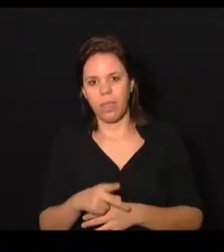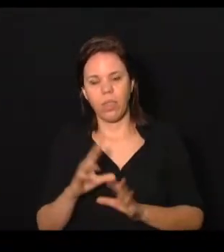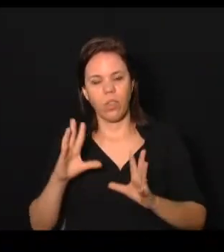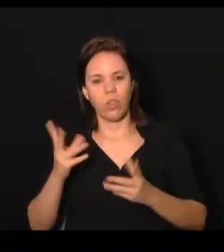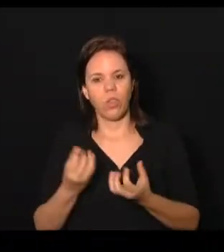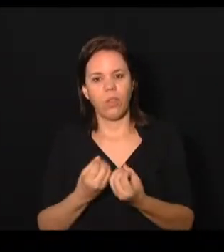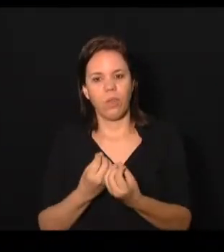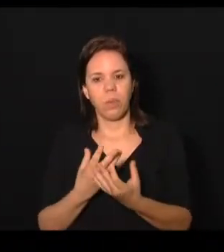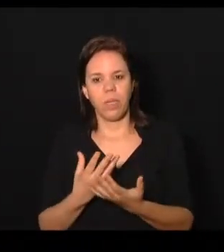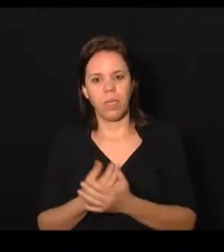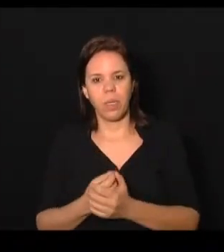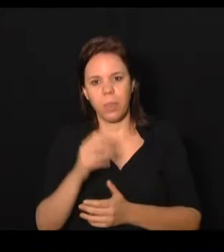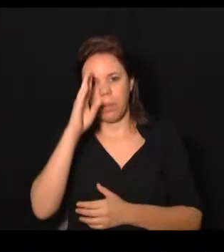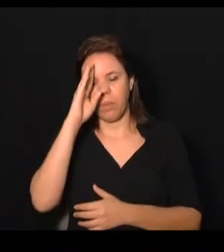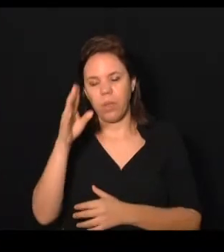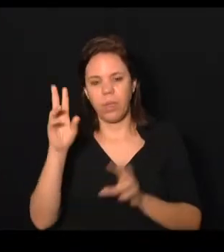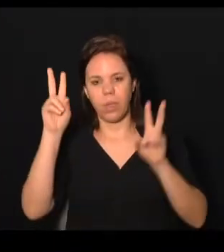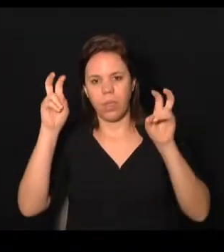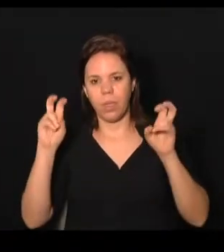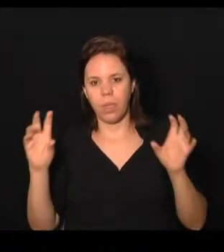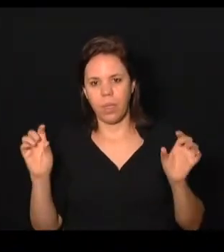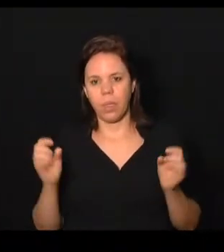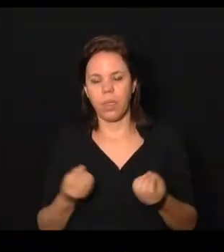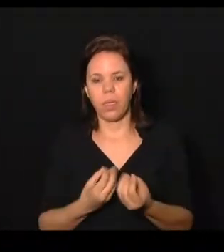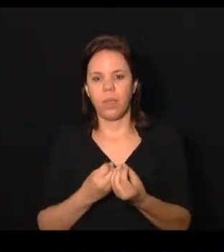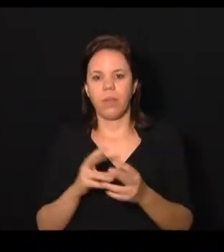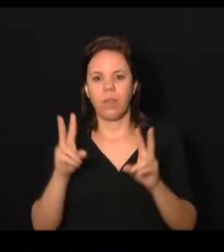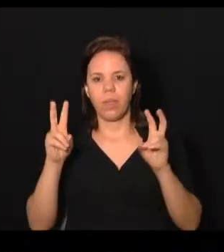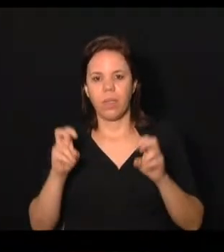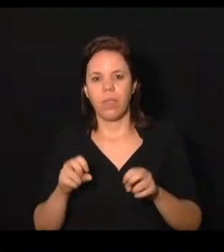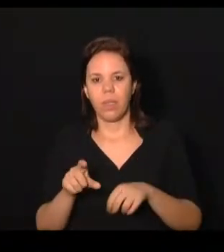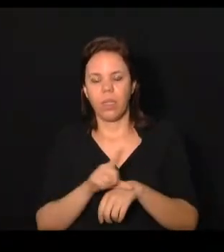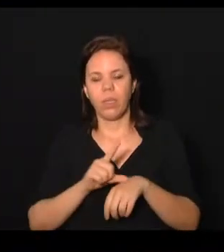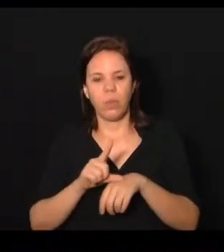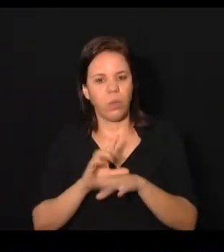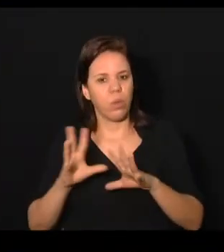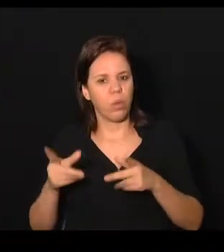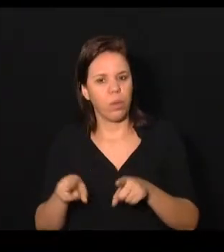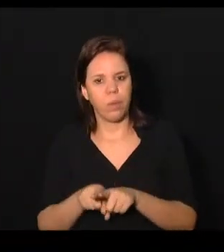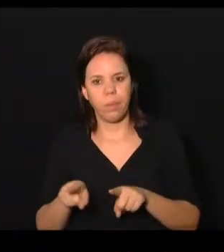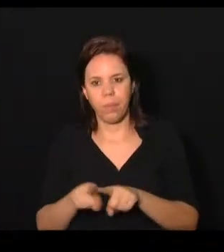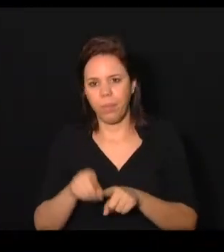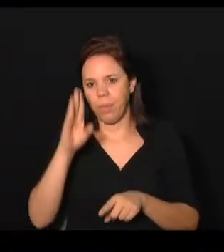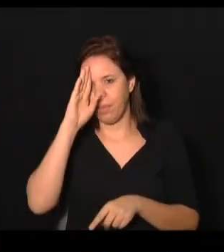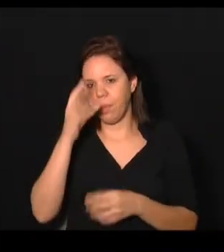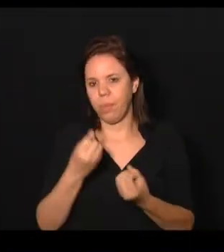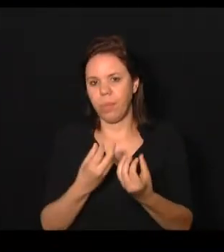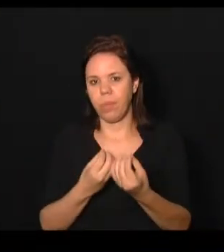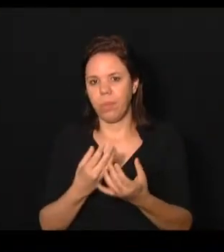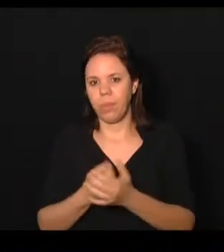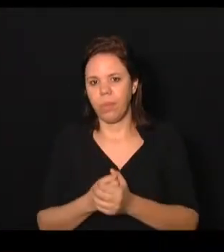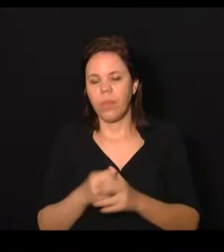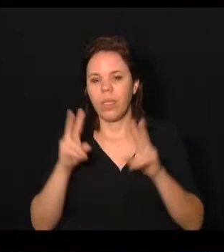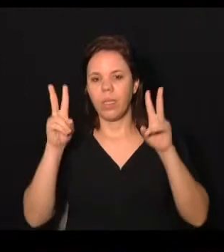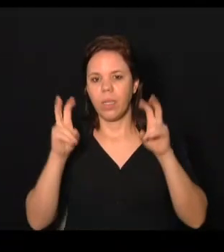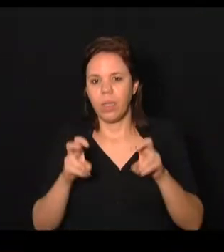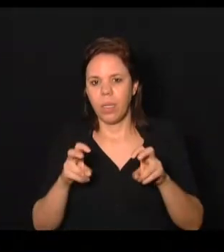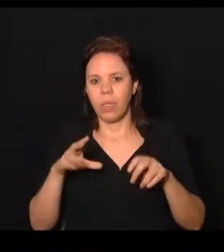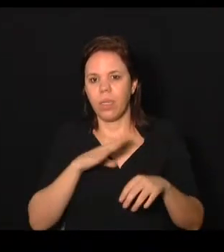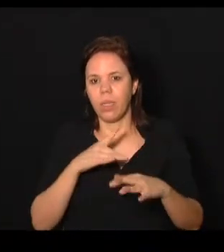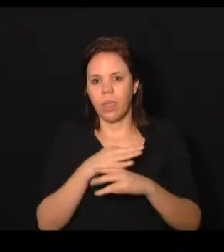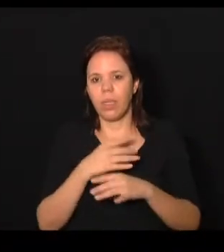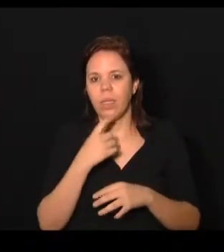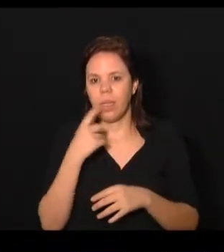as informações, as principais informações a respeito do Legislativo e também as principais informações sobre a cidade